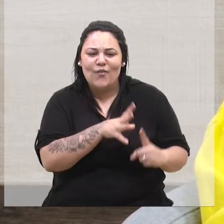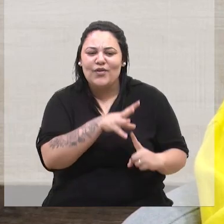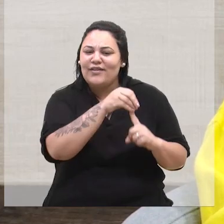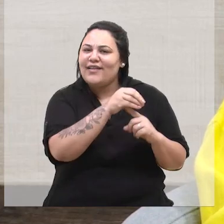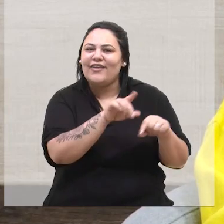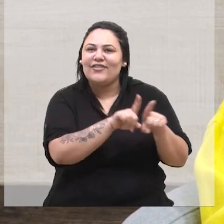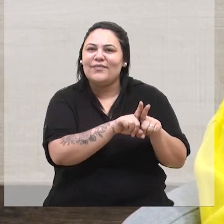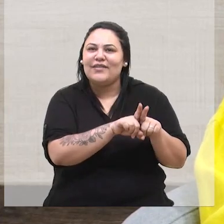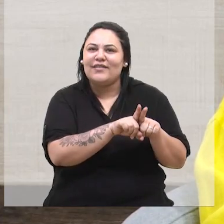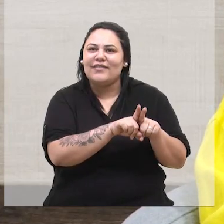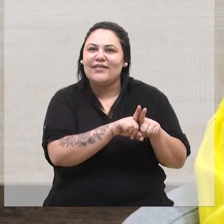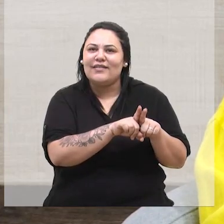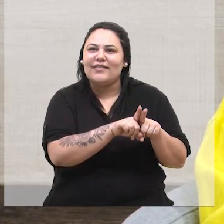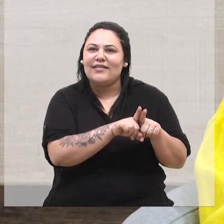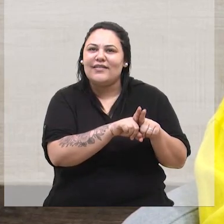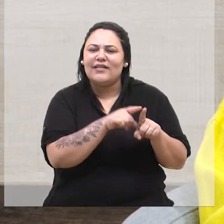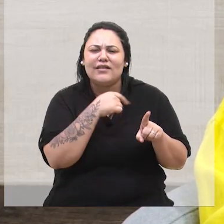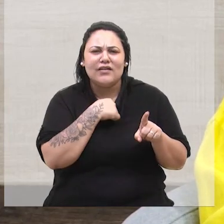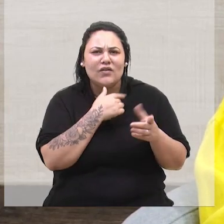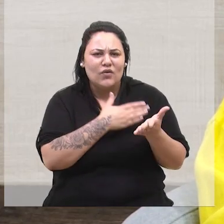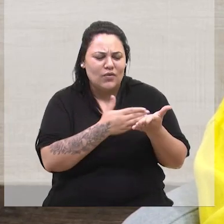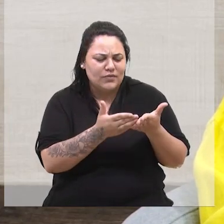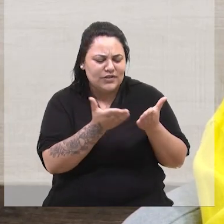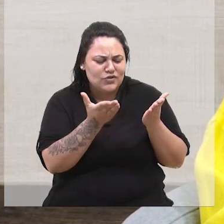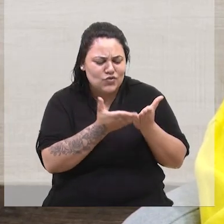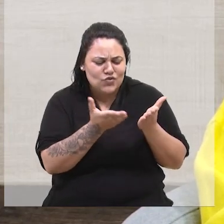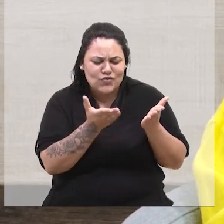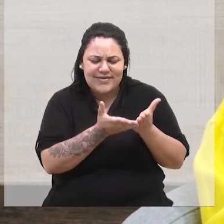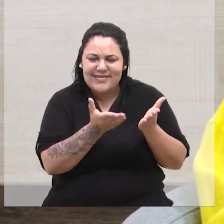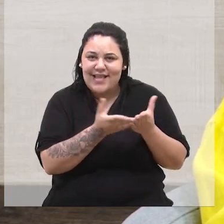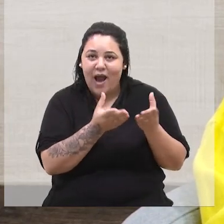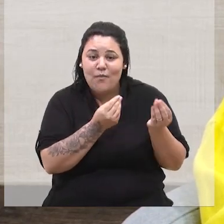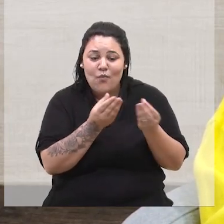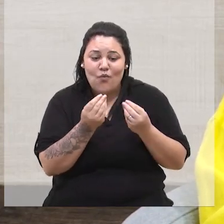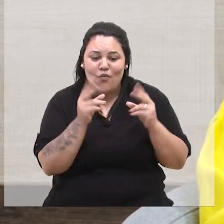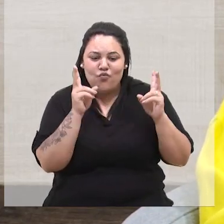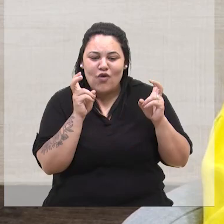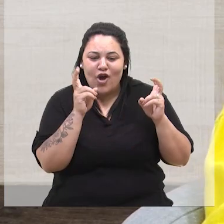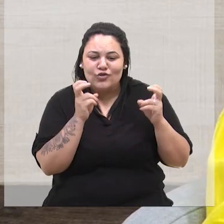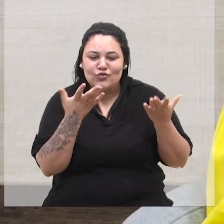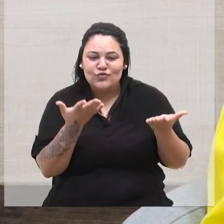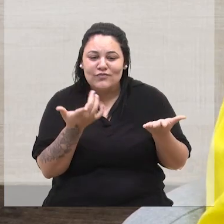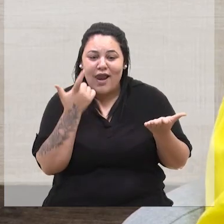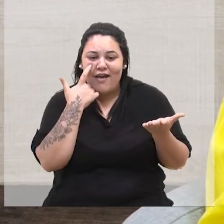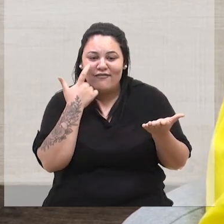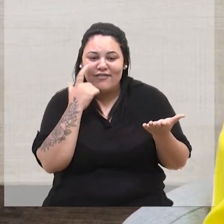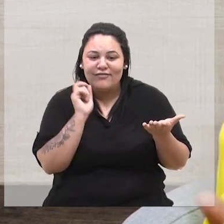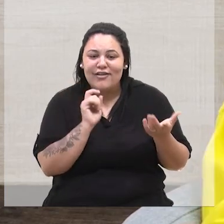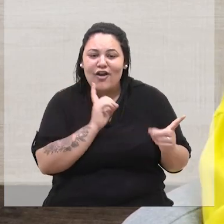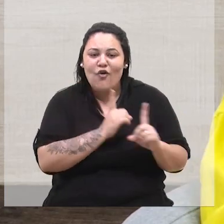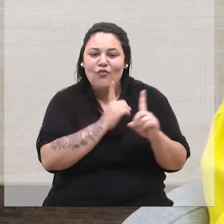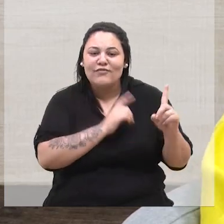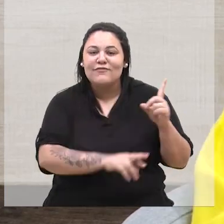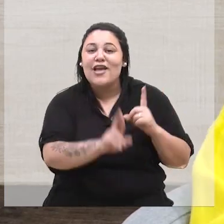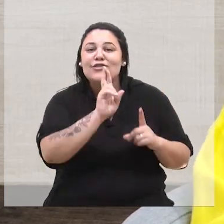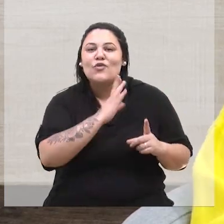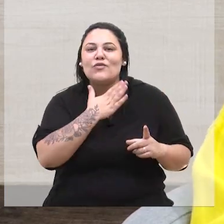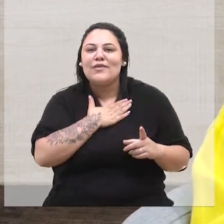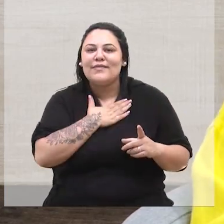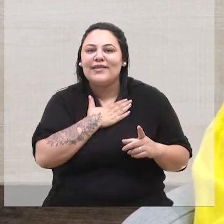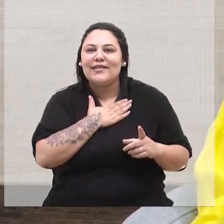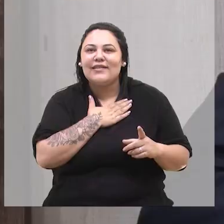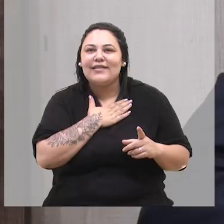prioridade? E aí eu comecei a estudar muito esse assunto para ver o que eu encontrava de